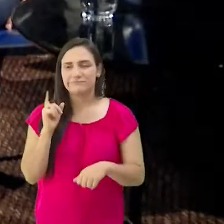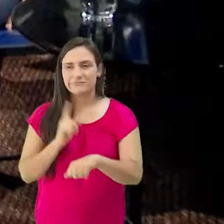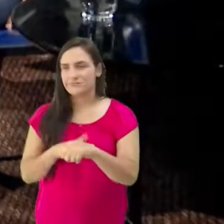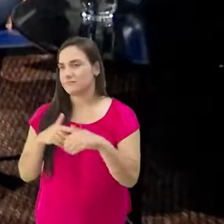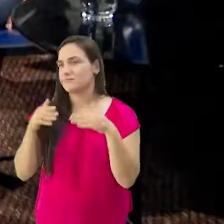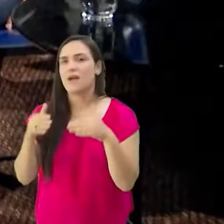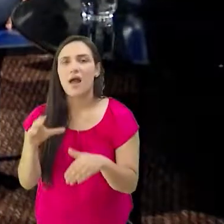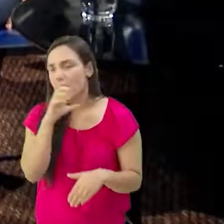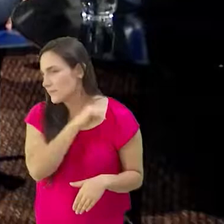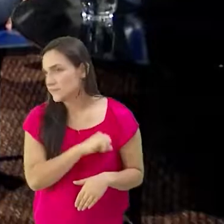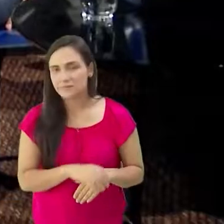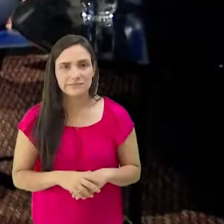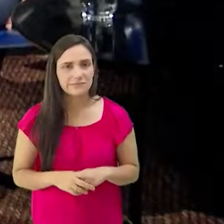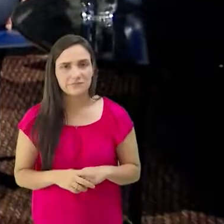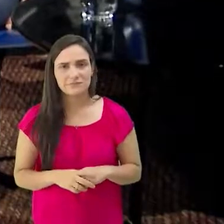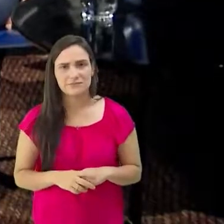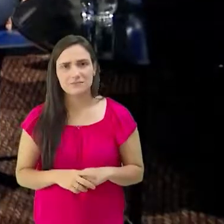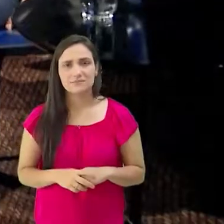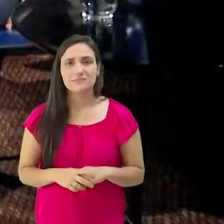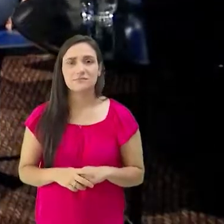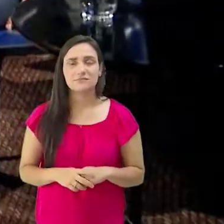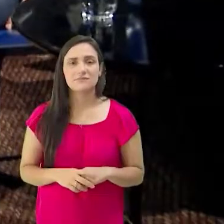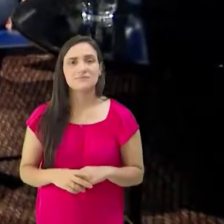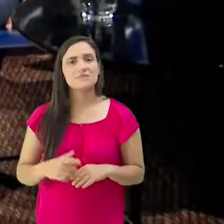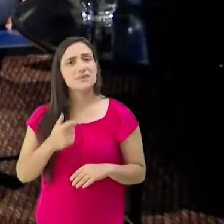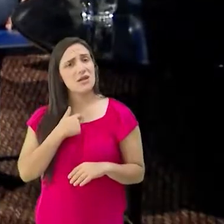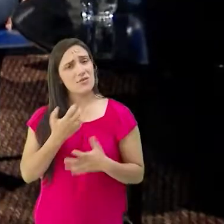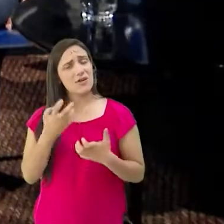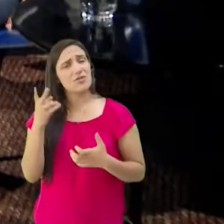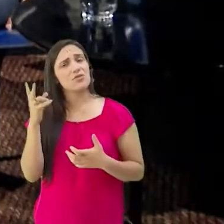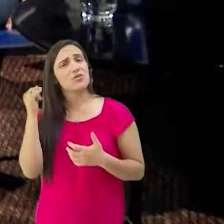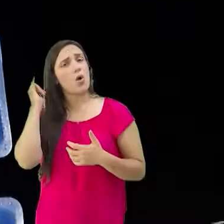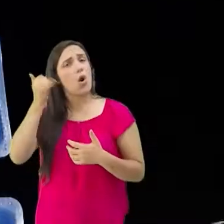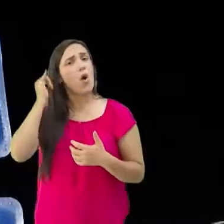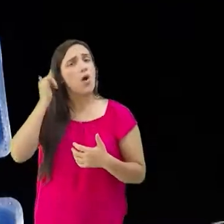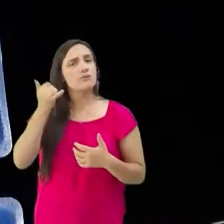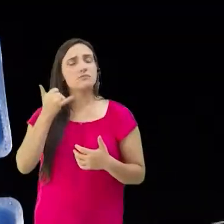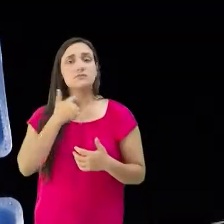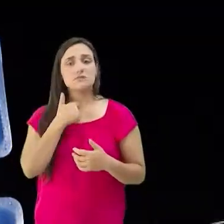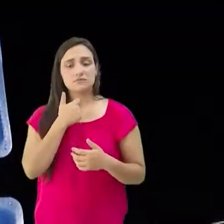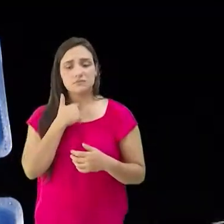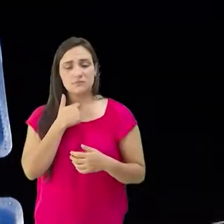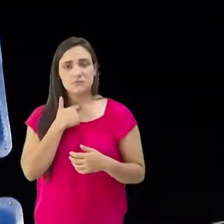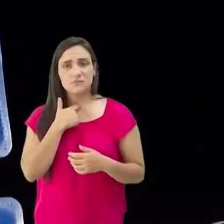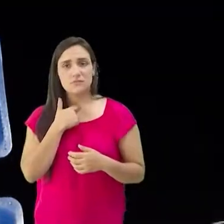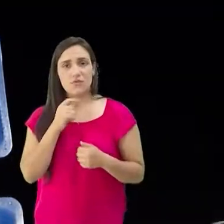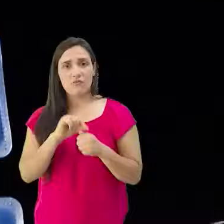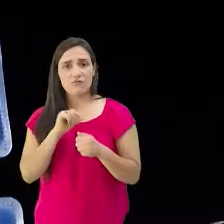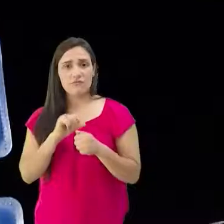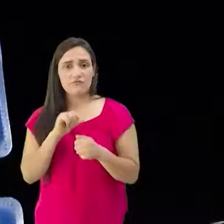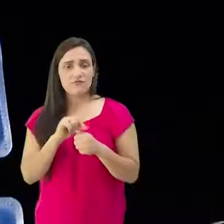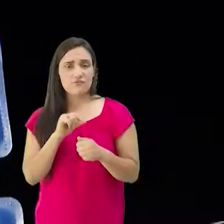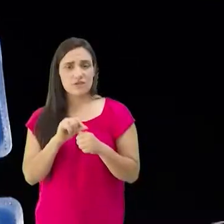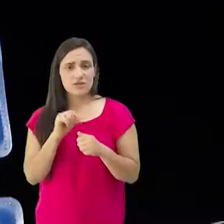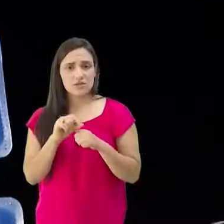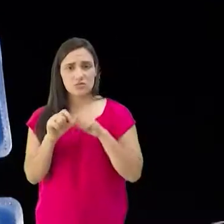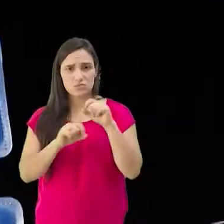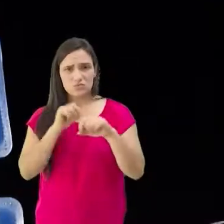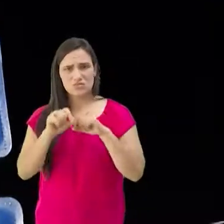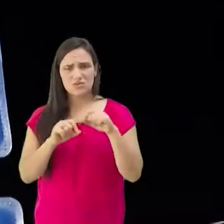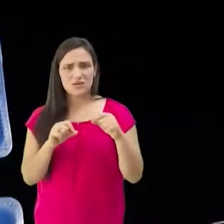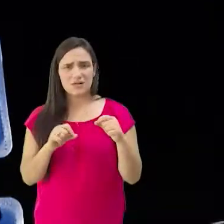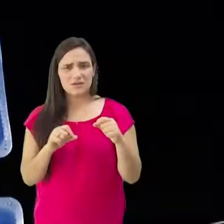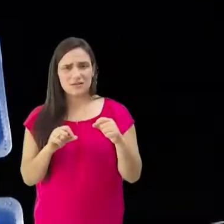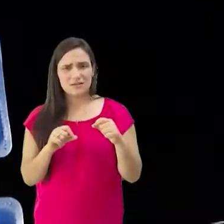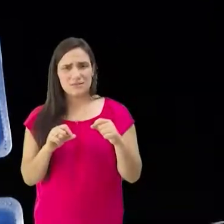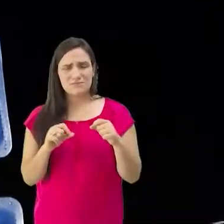E ali fiquei sempre ali, né? Você sabe, eu tenho uma história curiosa do Perpétuo Socorro, rapidamente contar, porque eu fui seminarista redentorista. Sim. E o primeiro, agora